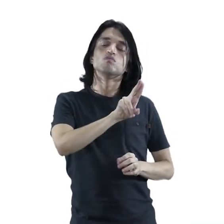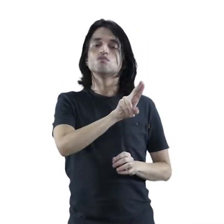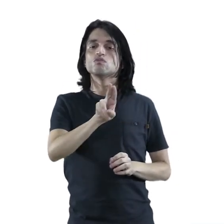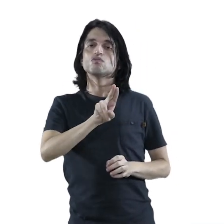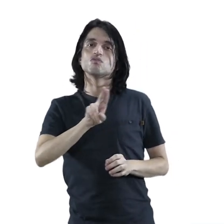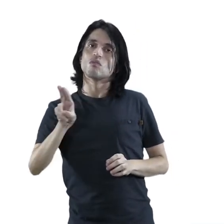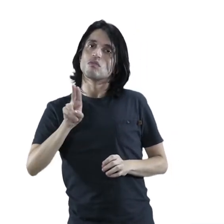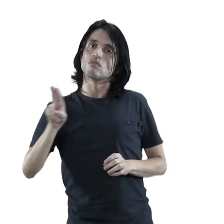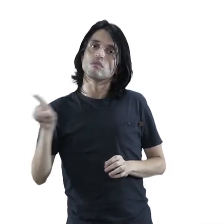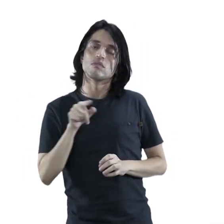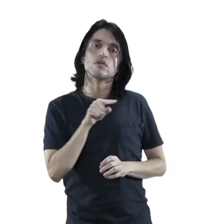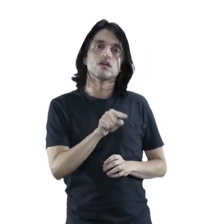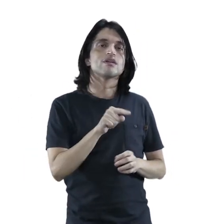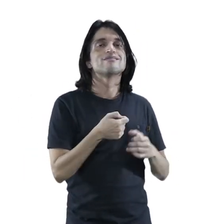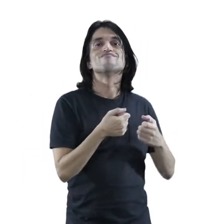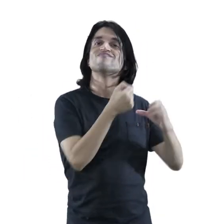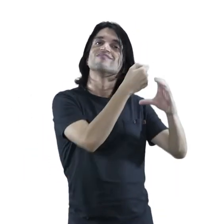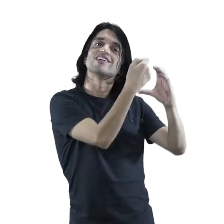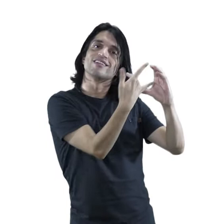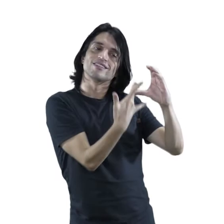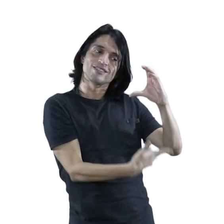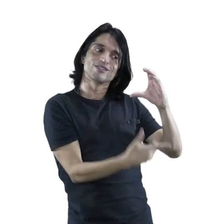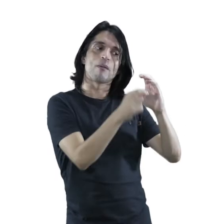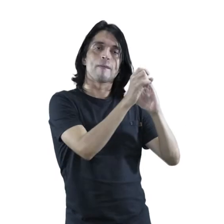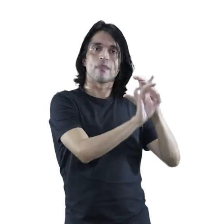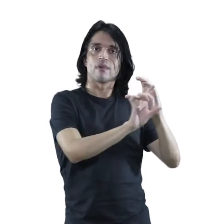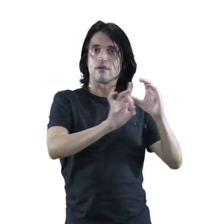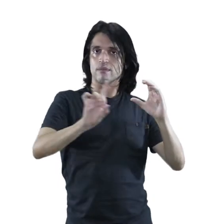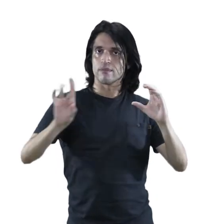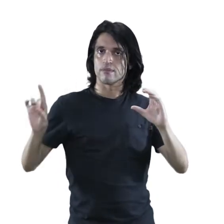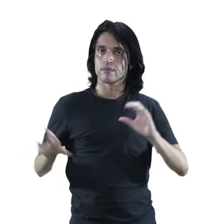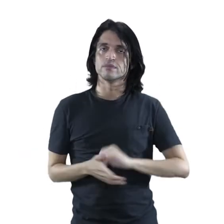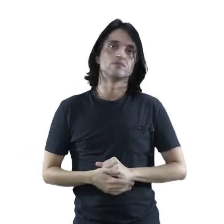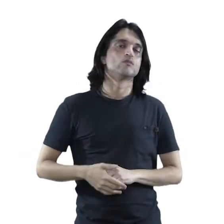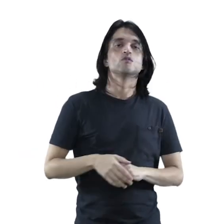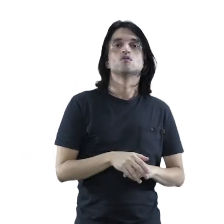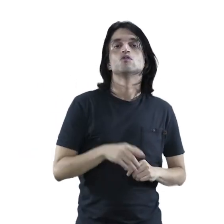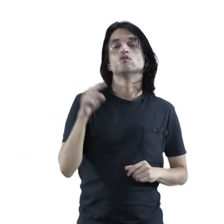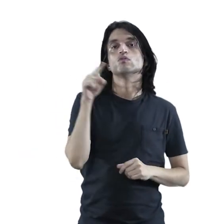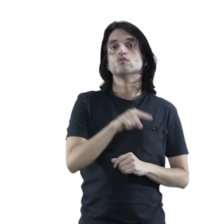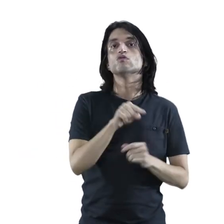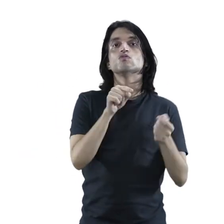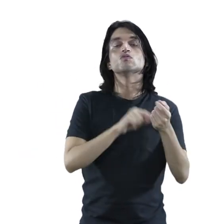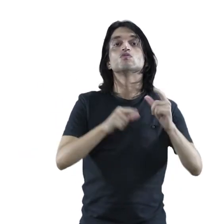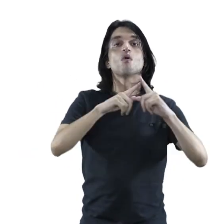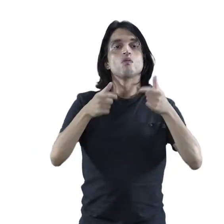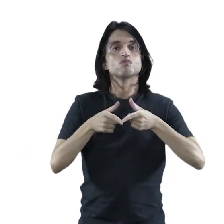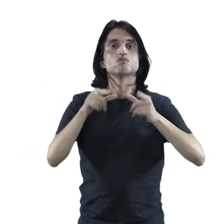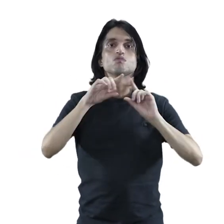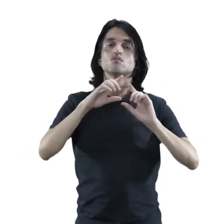representação espacial. Os nomes dos sólidos geométricos são dados, geralmente, a partir de suas